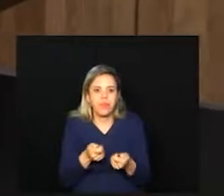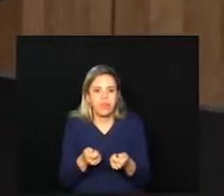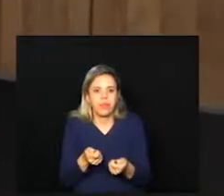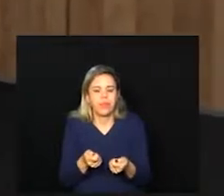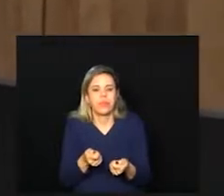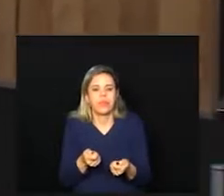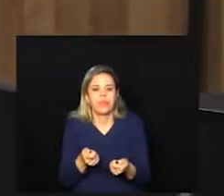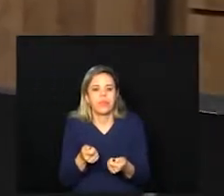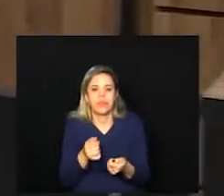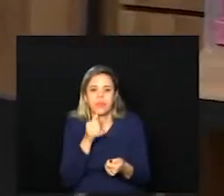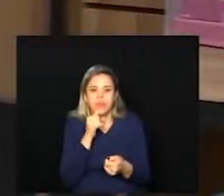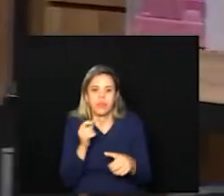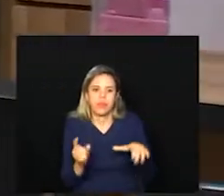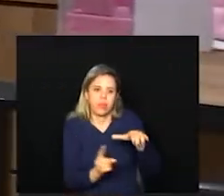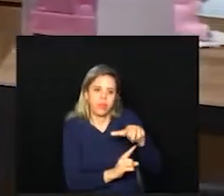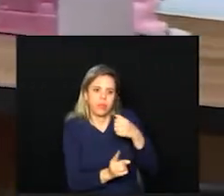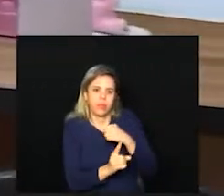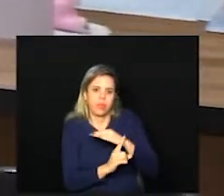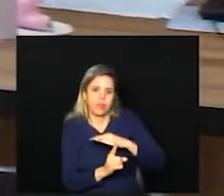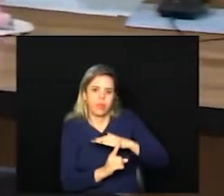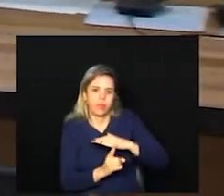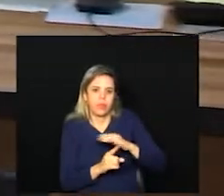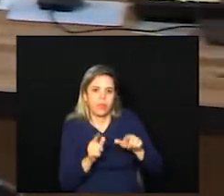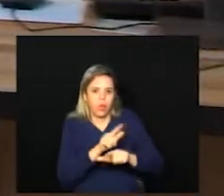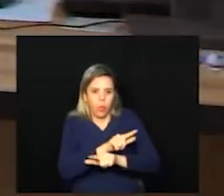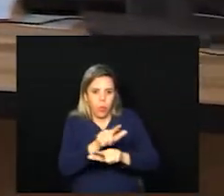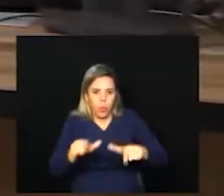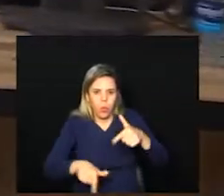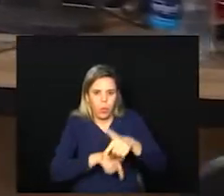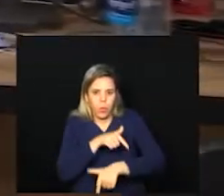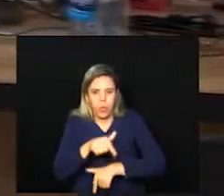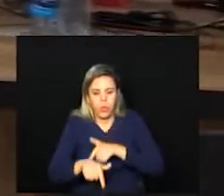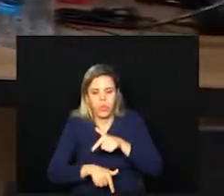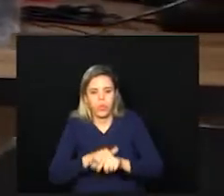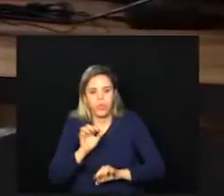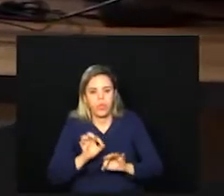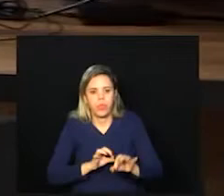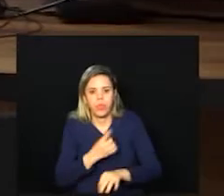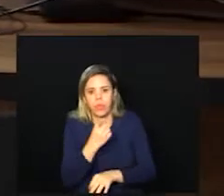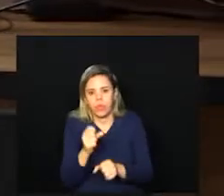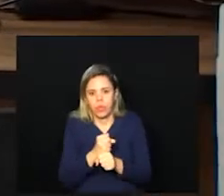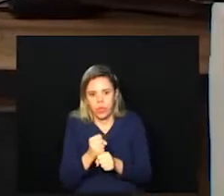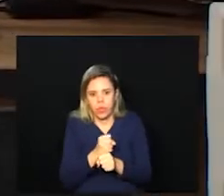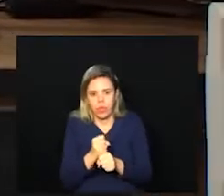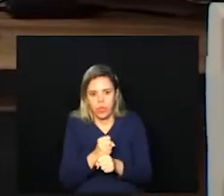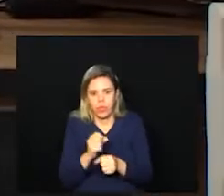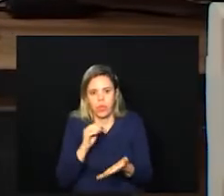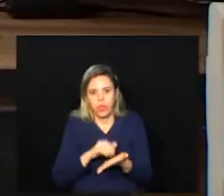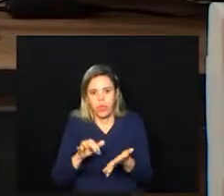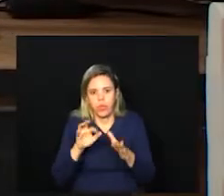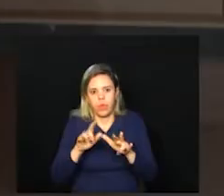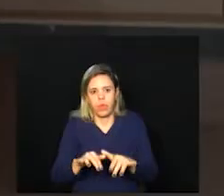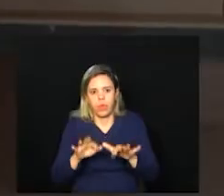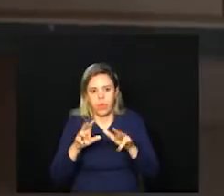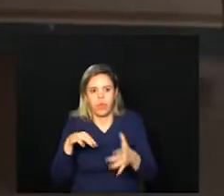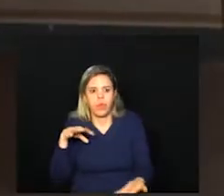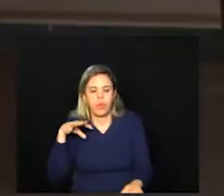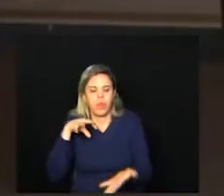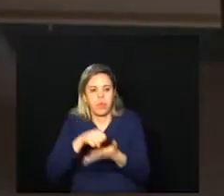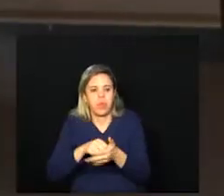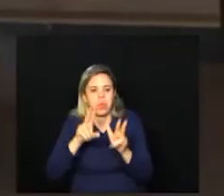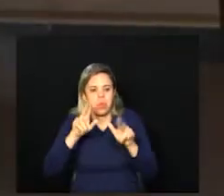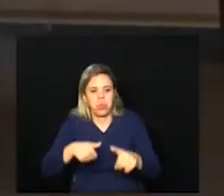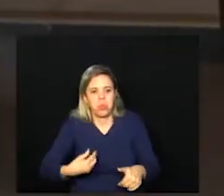O famoso guichê vazio é onde trabalha a Deise. Em 10 anos como escrevente do cartório,